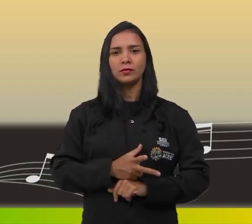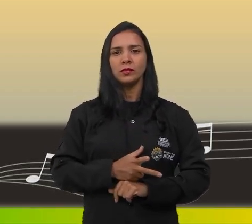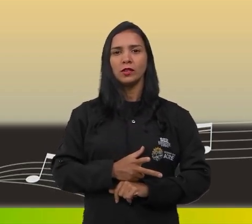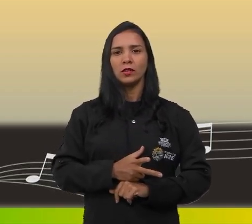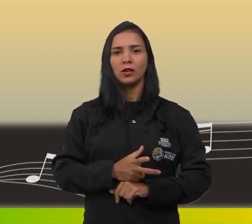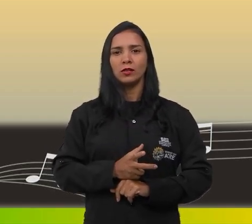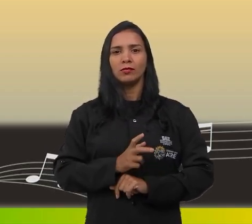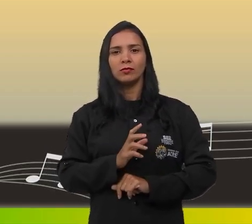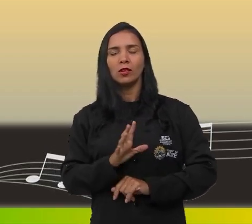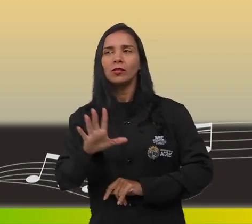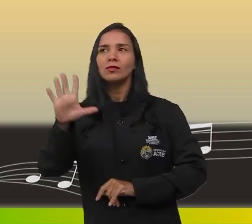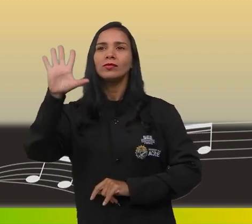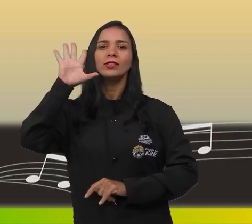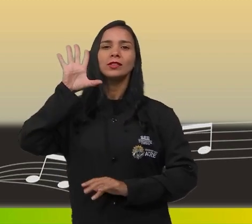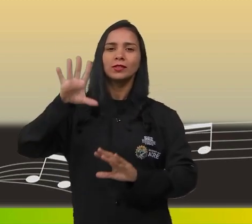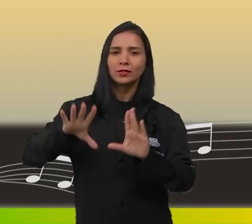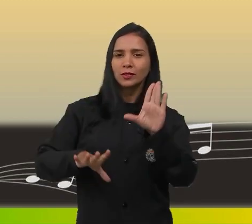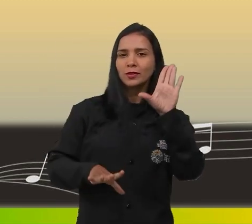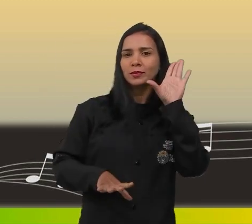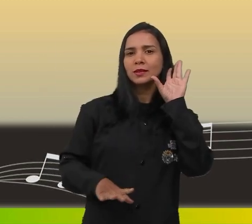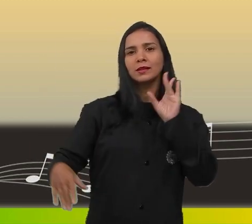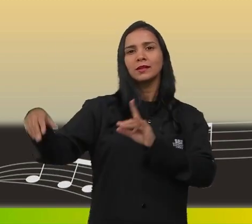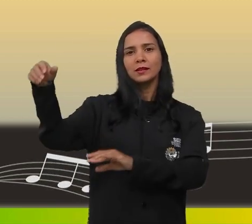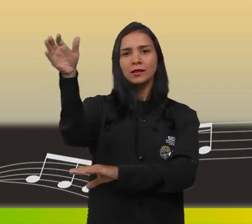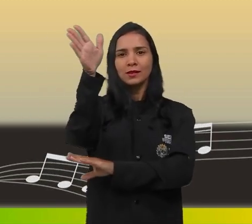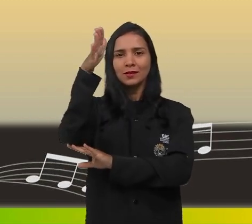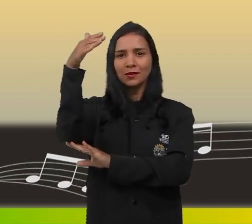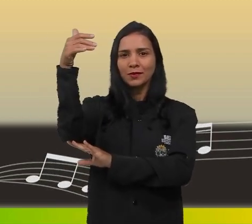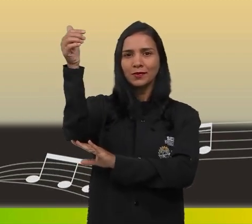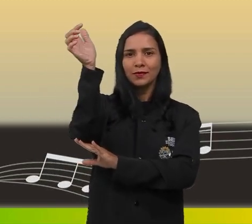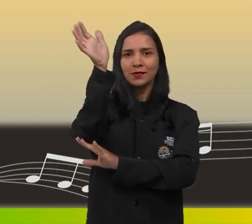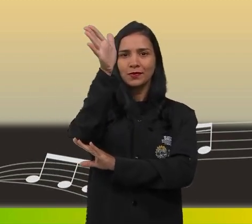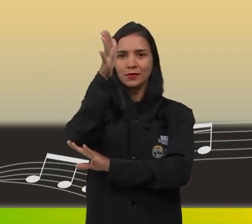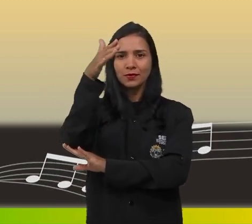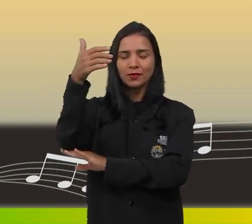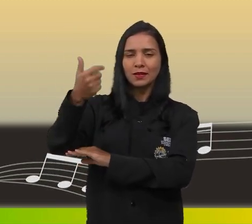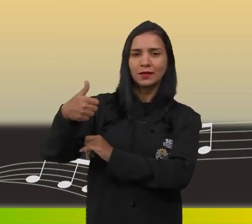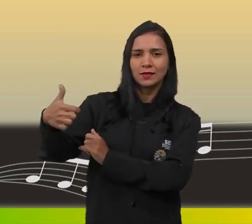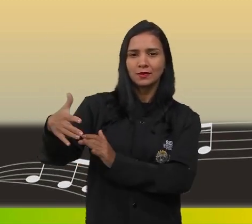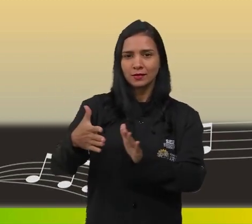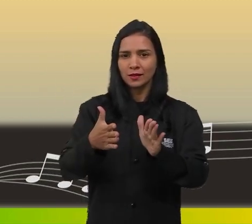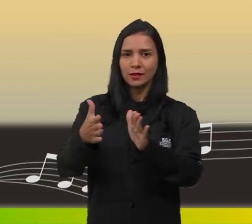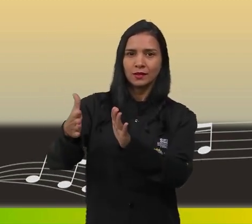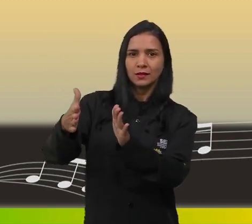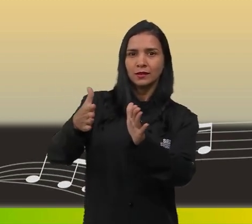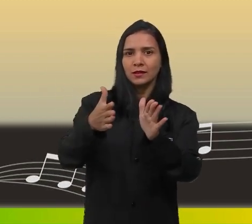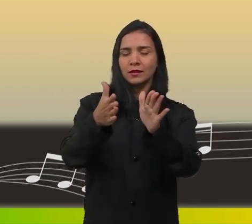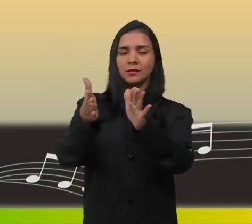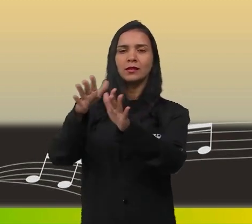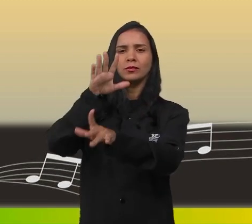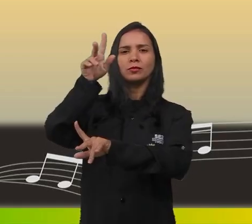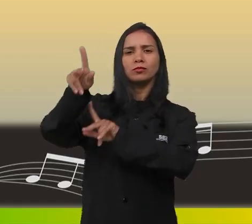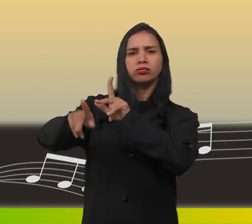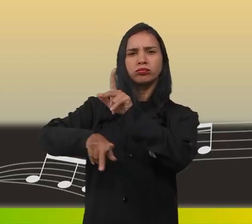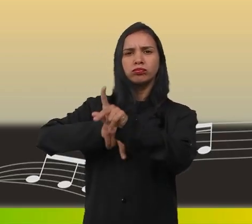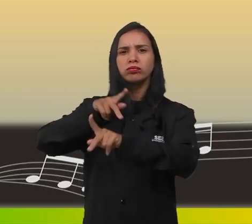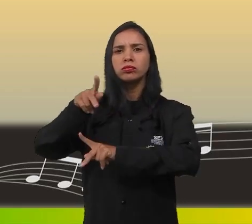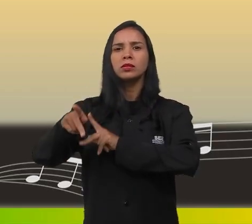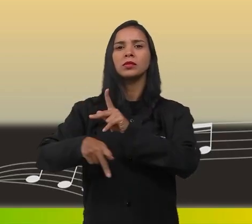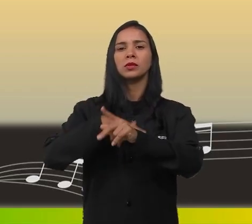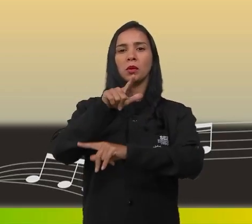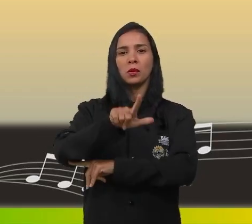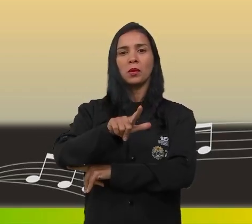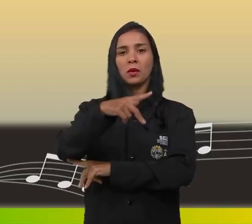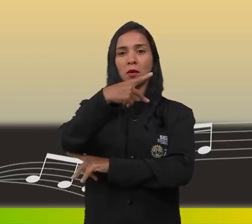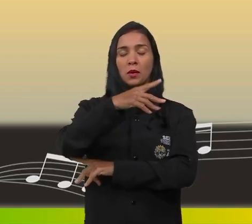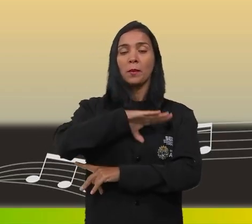margens plácidas. Quando está se cantando, a gente observa que o plá, né, ele demora mais tempo que o resto da